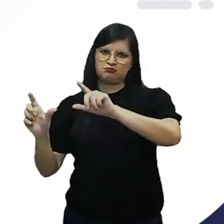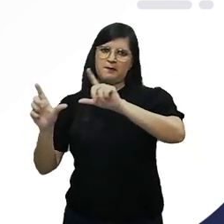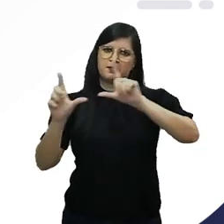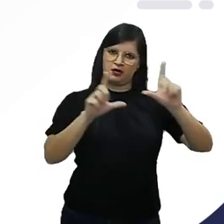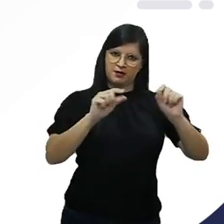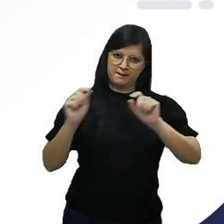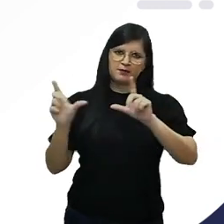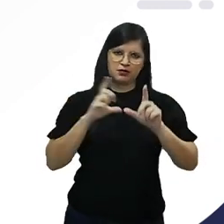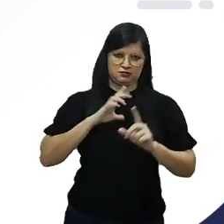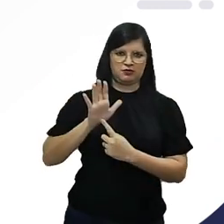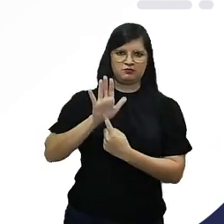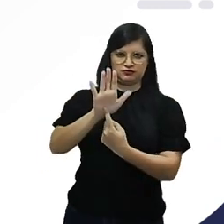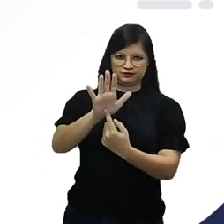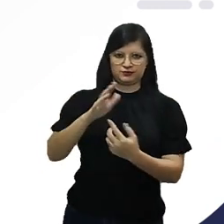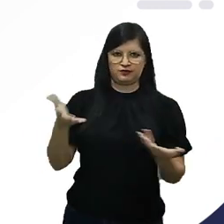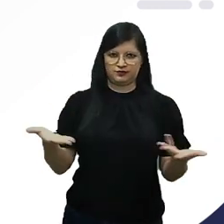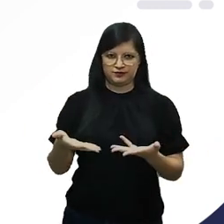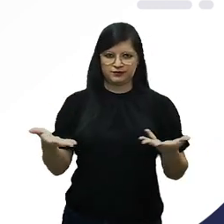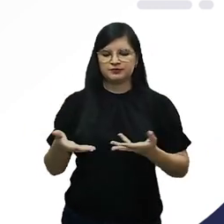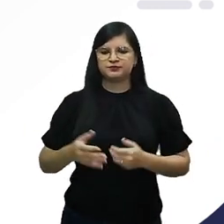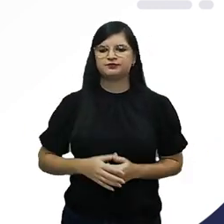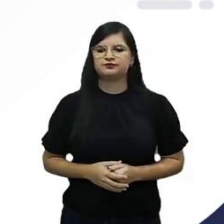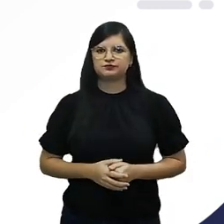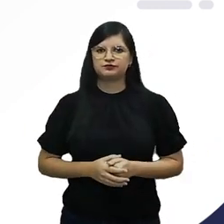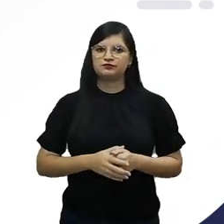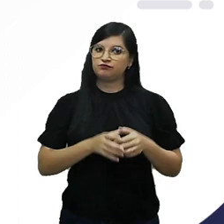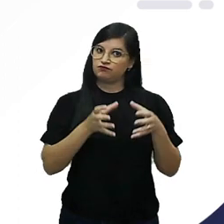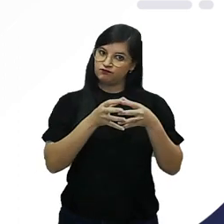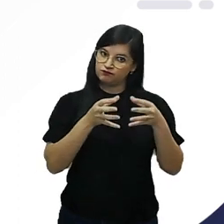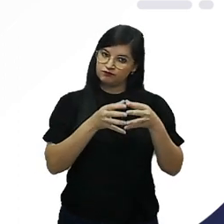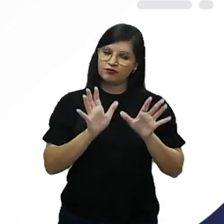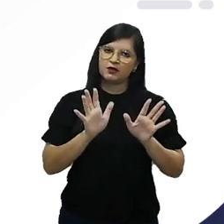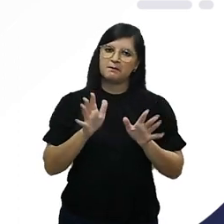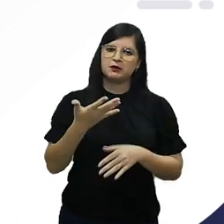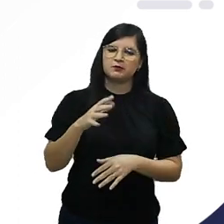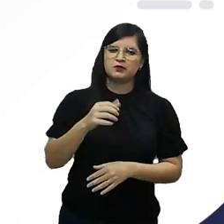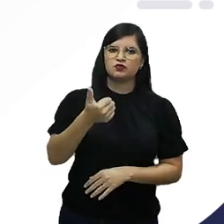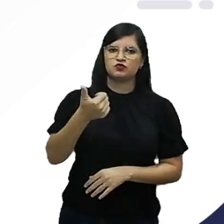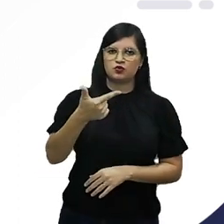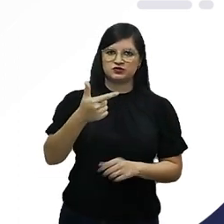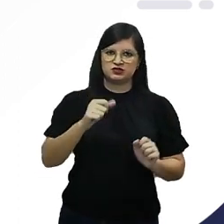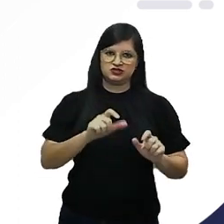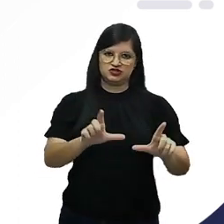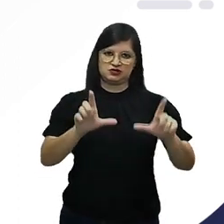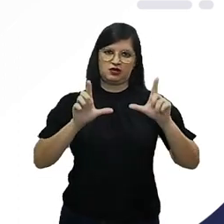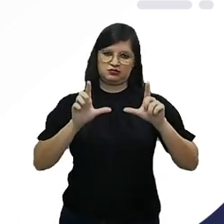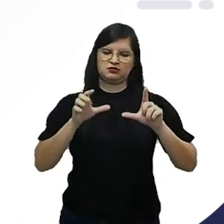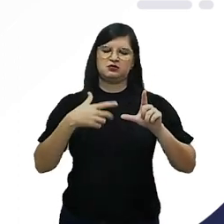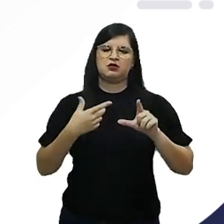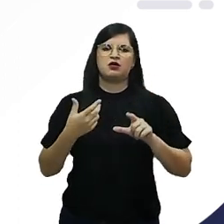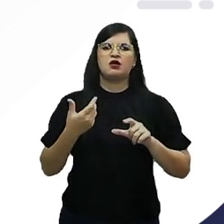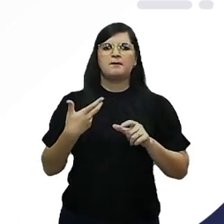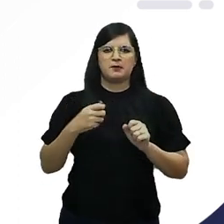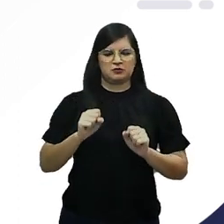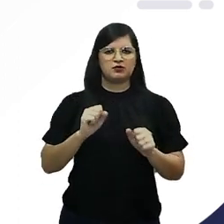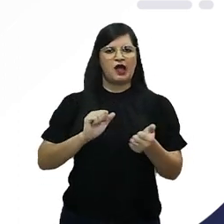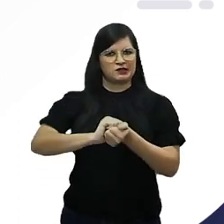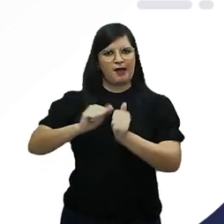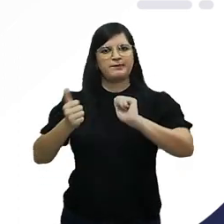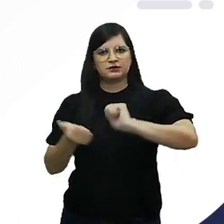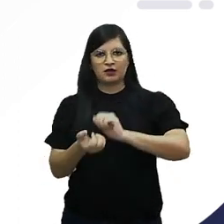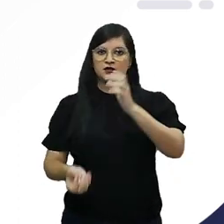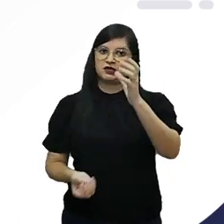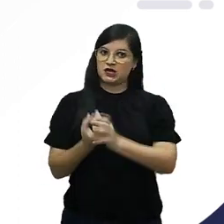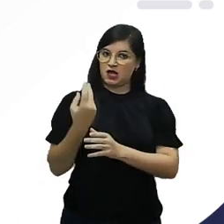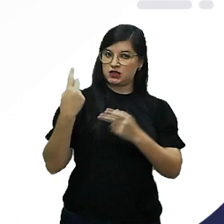para vocês. Então eu vou mostrar aqui para vocês um conjunto de mais ou menos 12 slides e como você pode fazer para poder criar um pitch